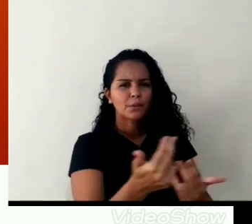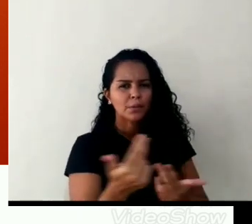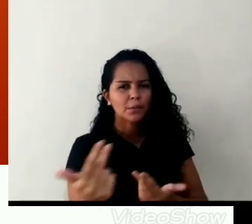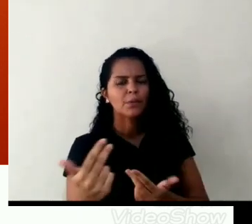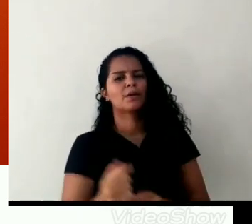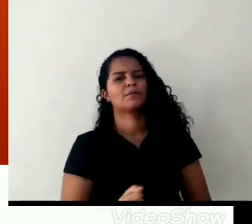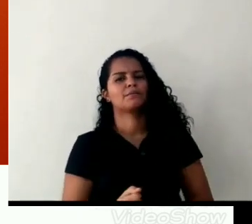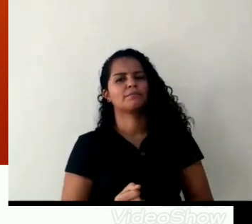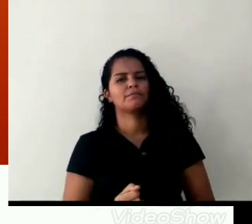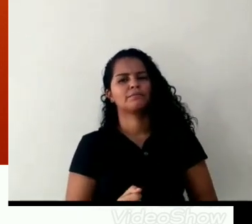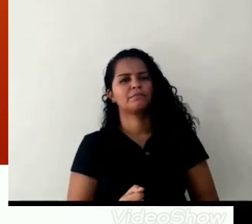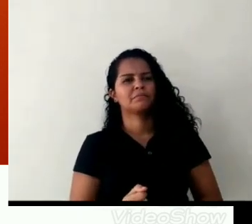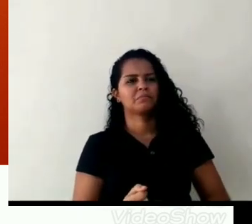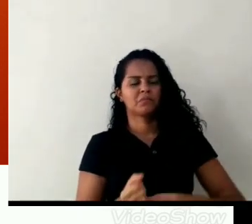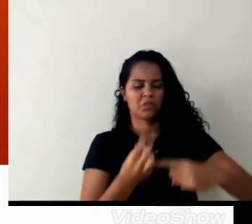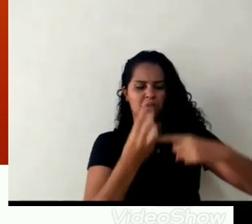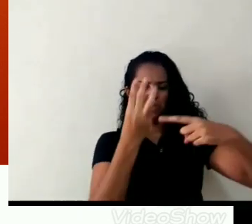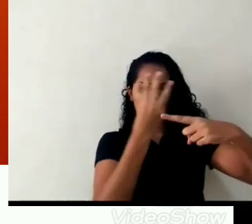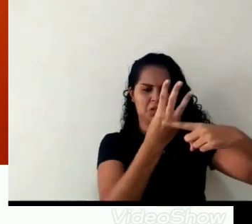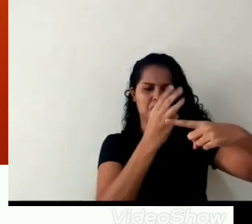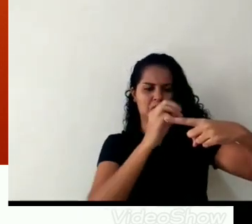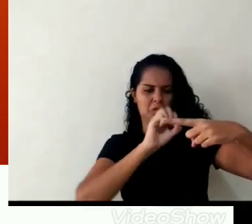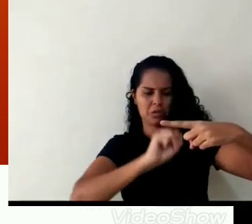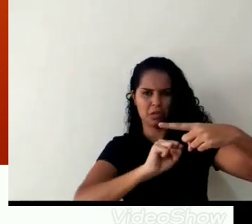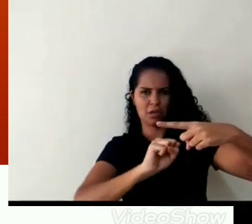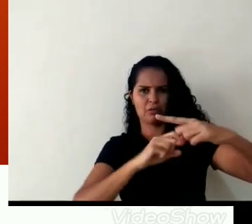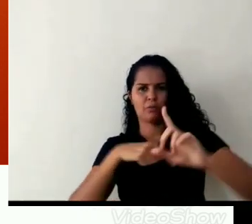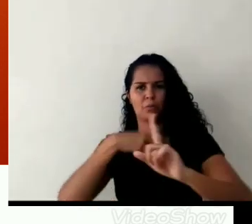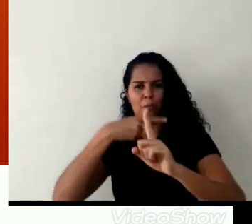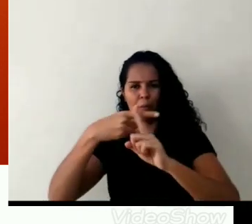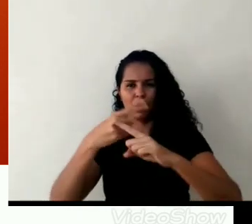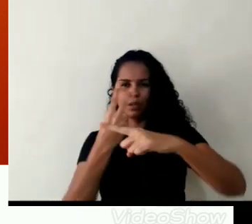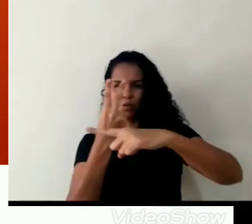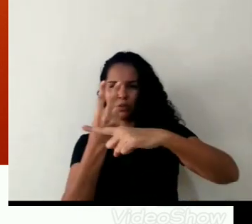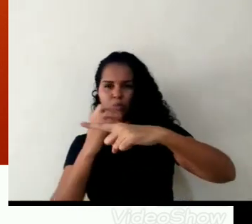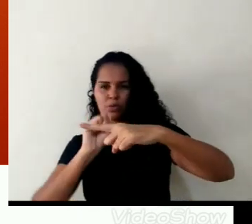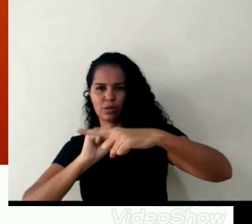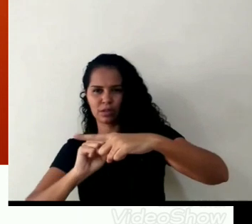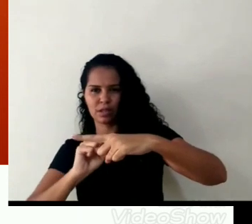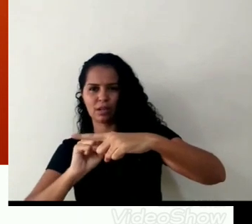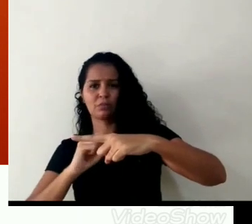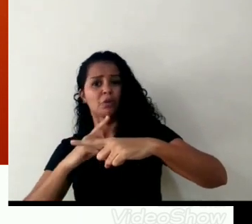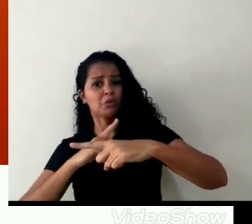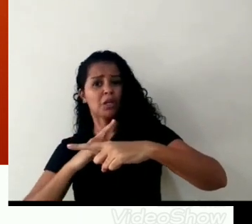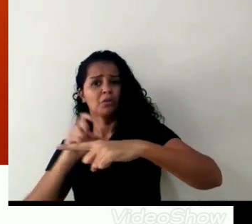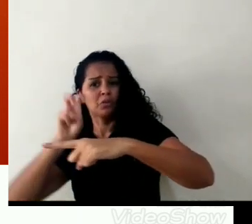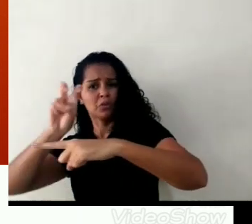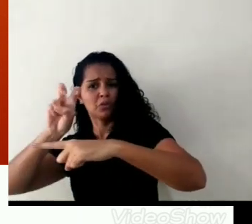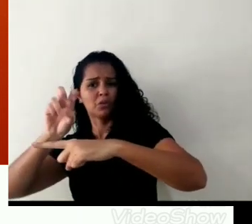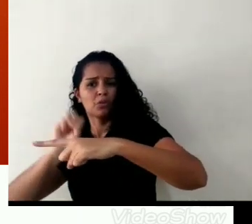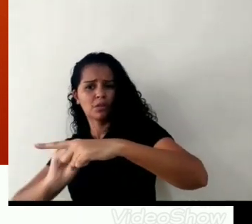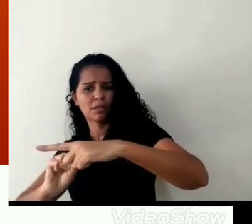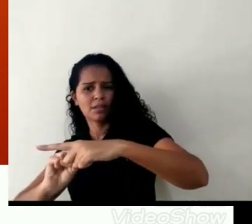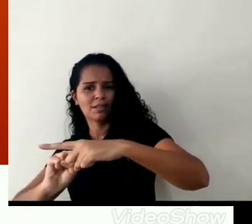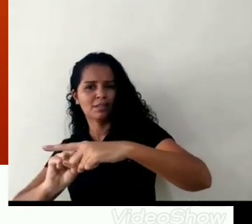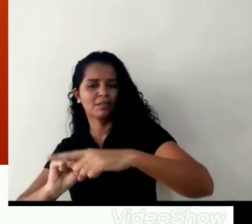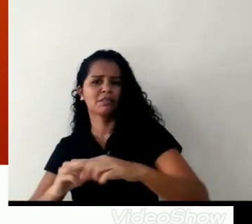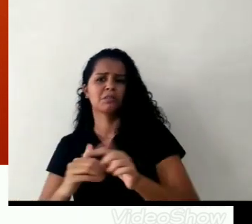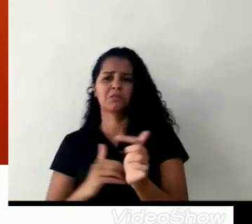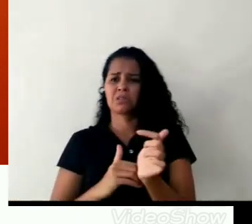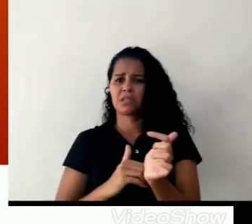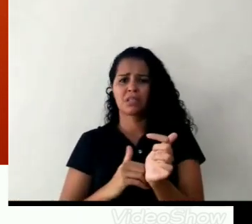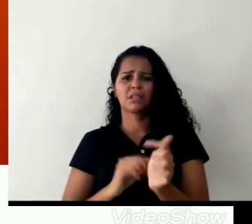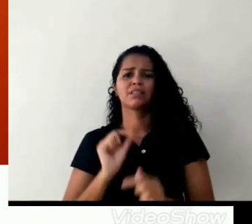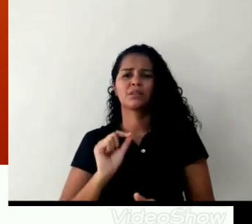5 oitavos. Então, o segredo é esse. Se os denominadores forem iguais, basta que você efetue a soma exclusivamente